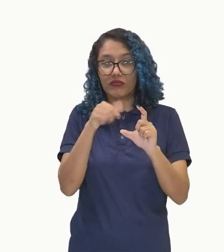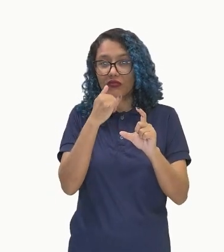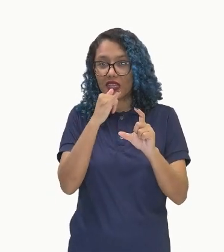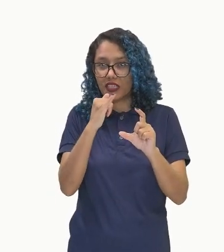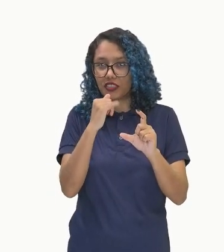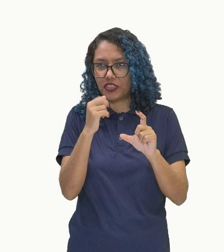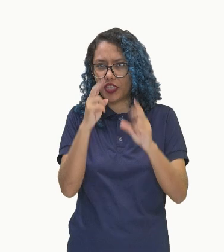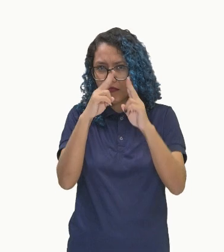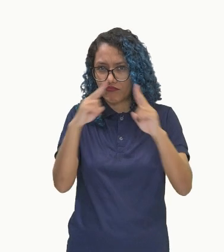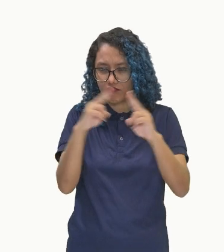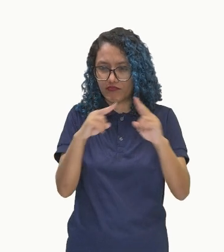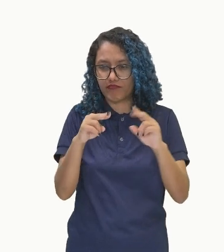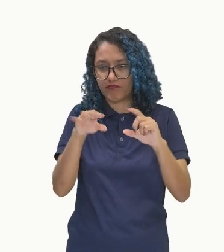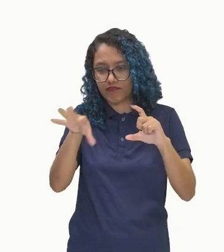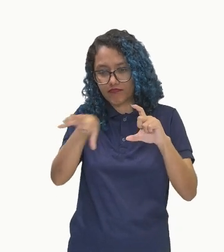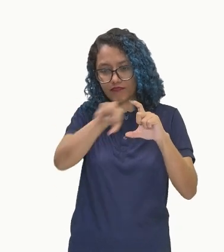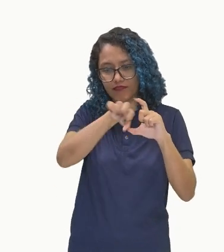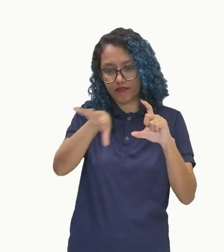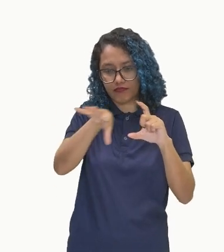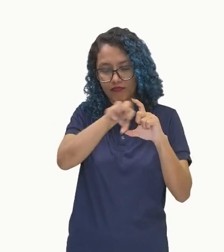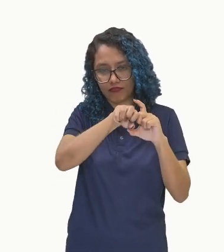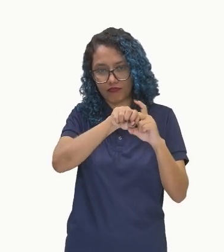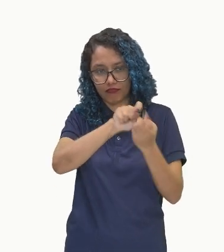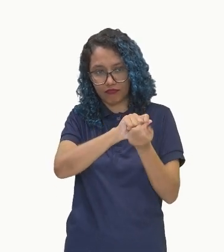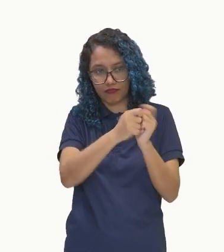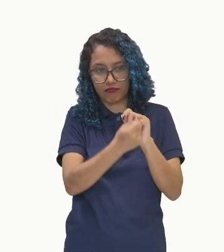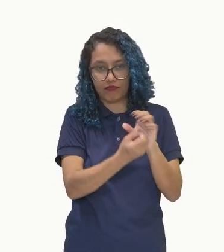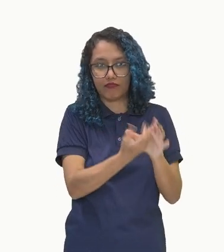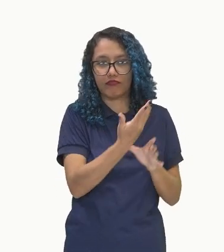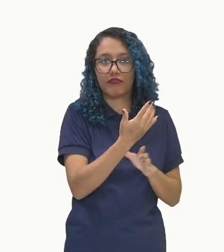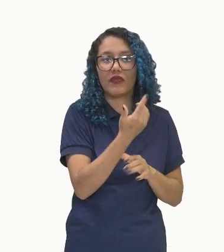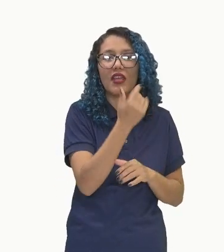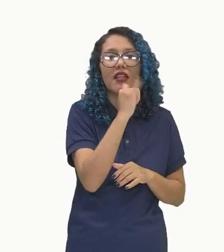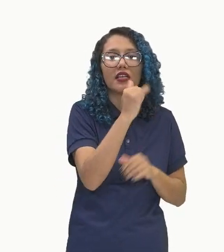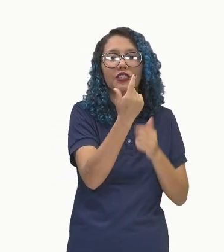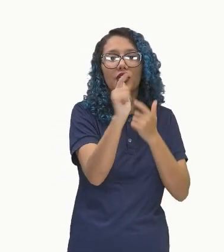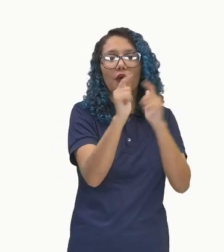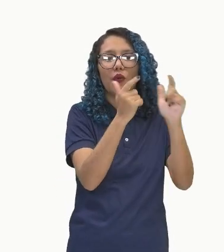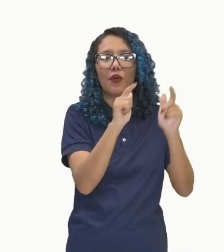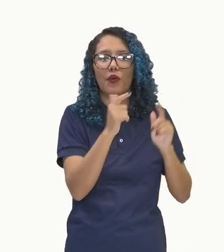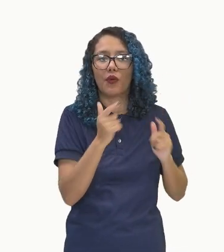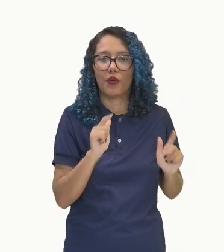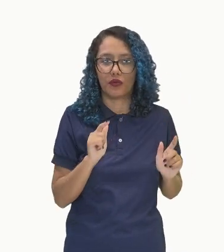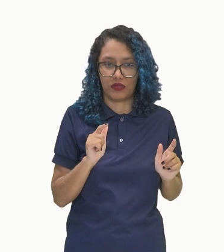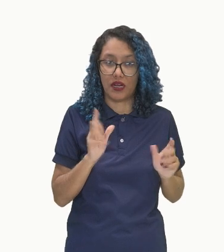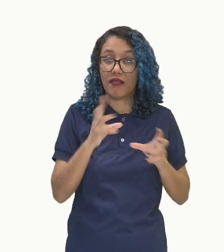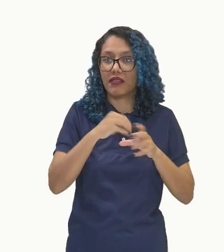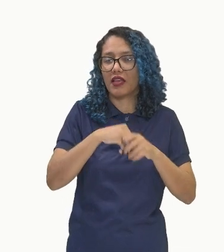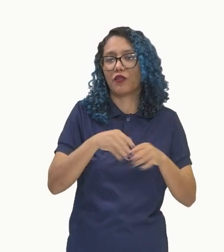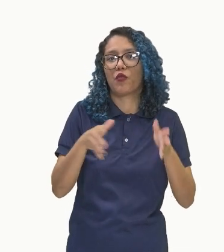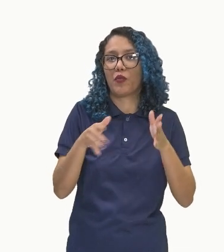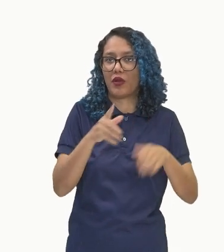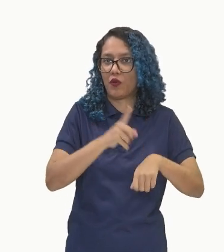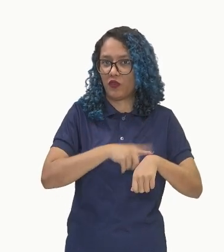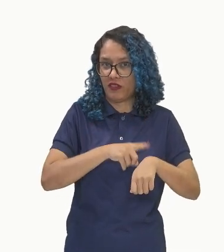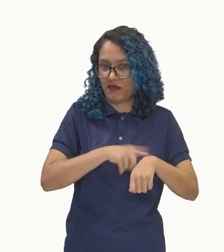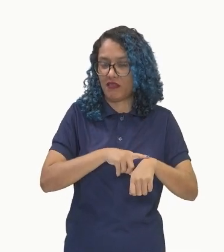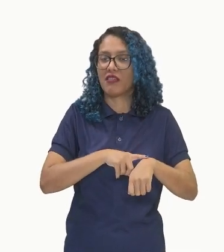um determinado tempo. Aí você tem, ó, neste caso aí, você tem que a potência